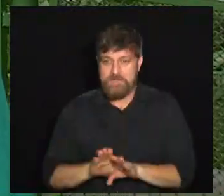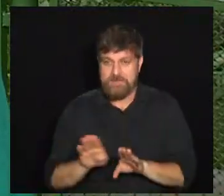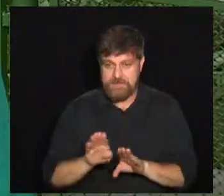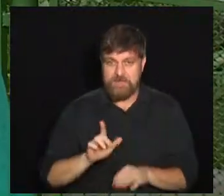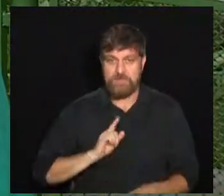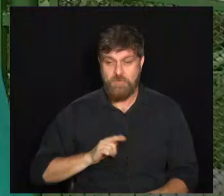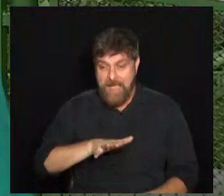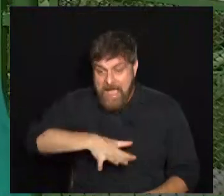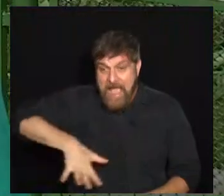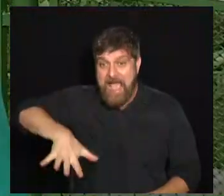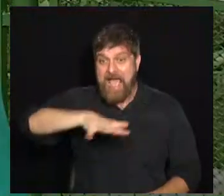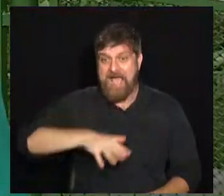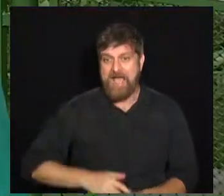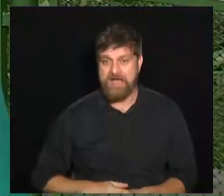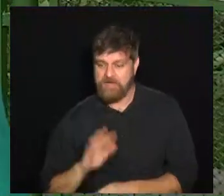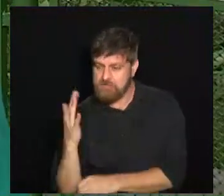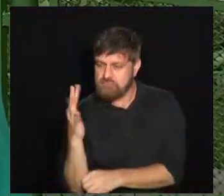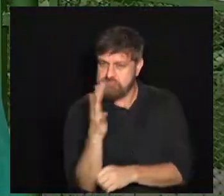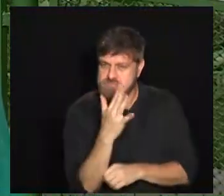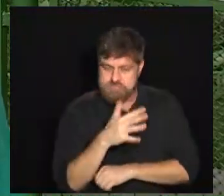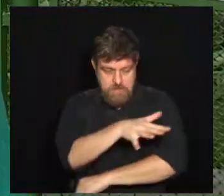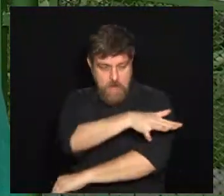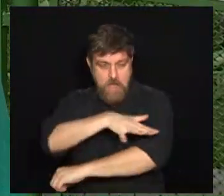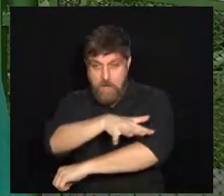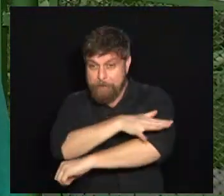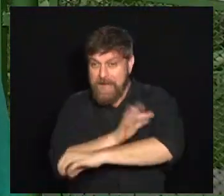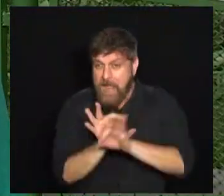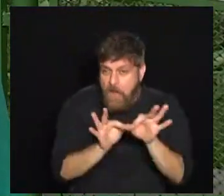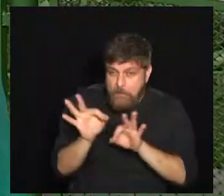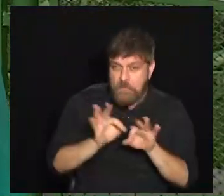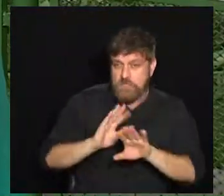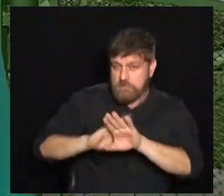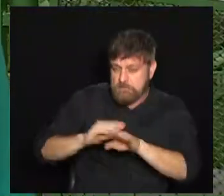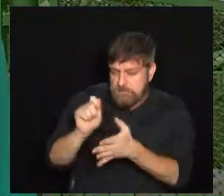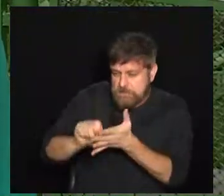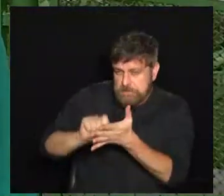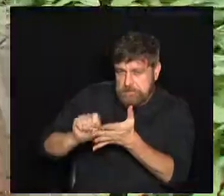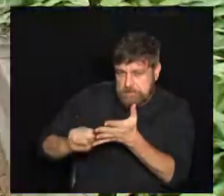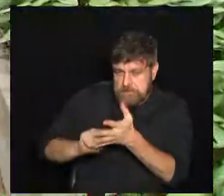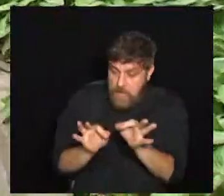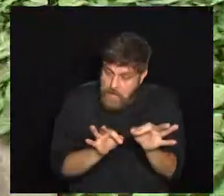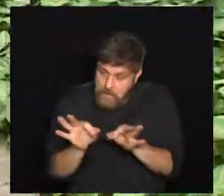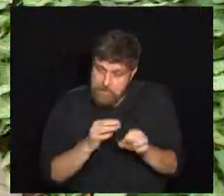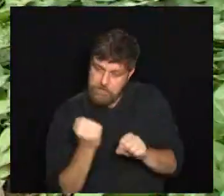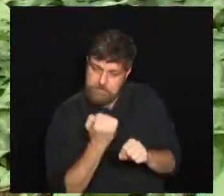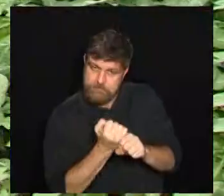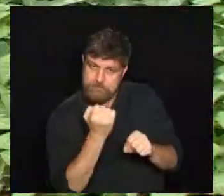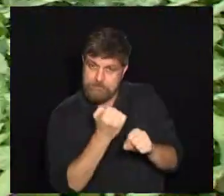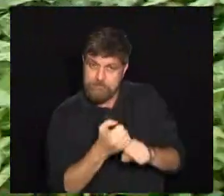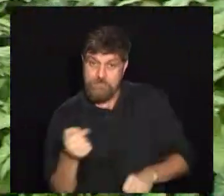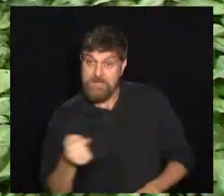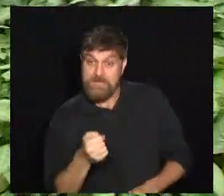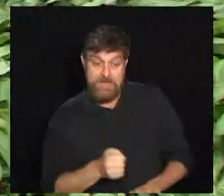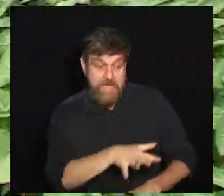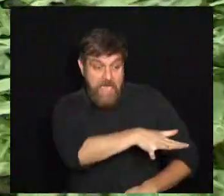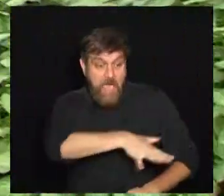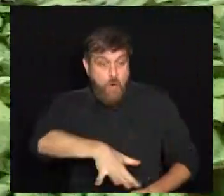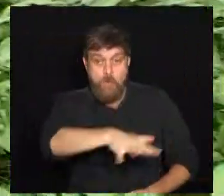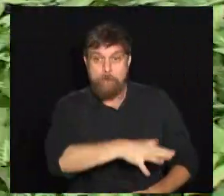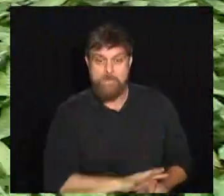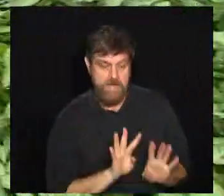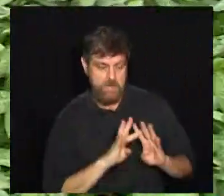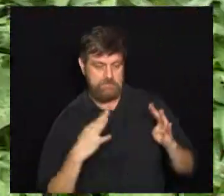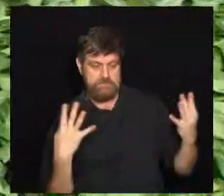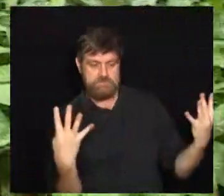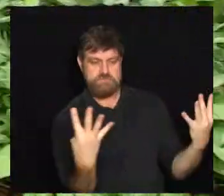Departamento de Parques e Jardins, realizou o projeto e executou a obra para um novo recinto com mais ou